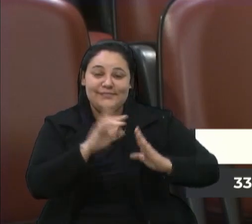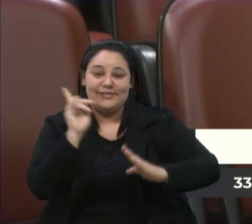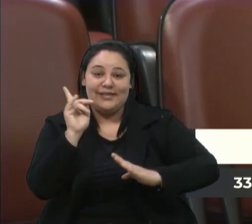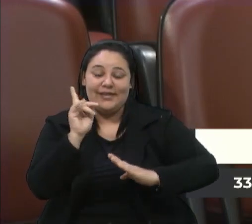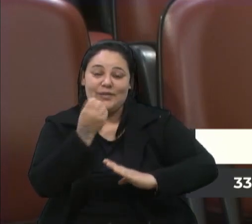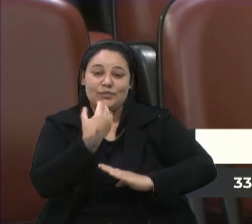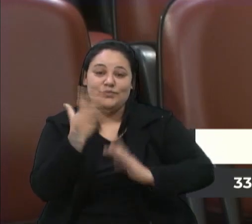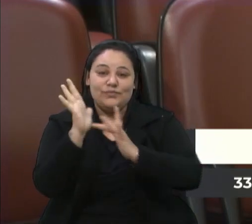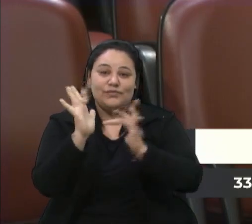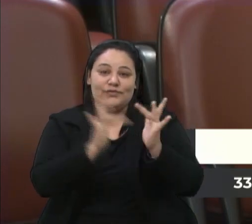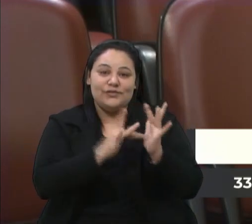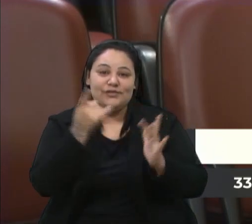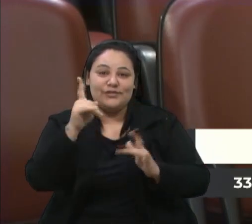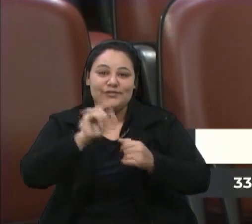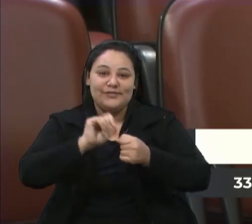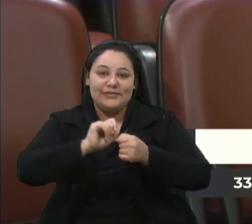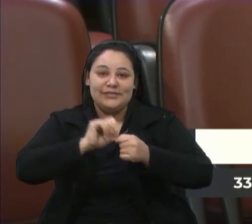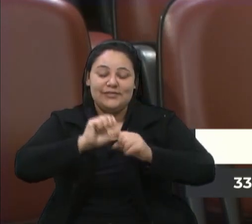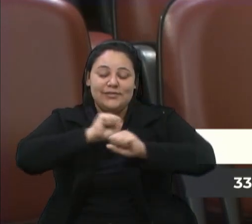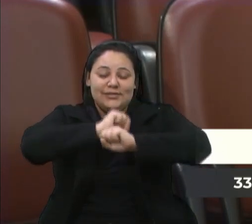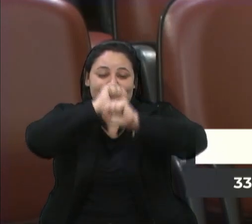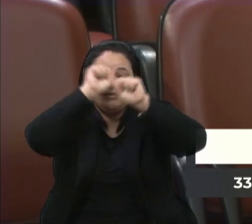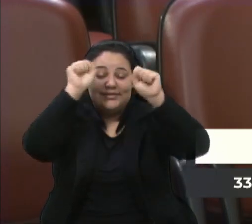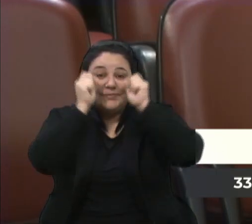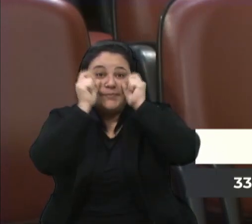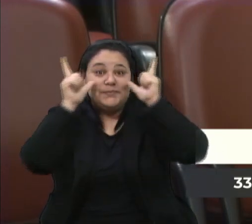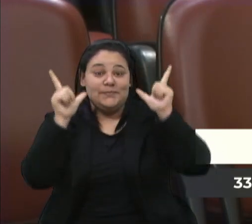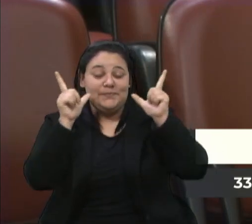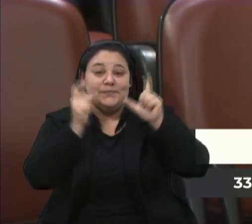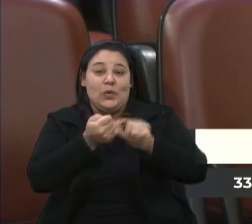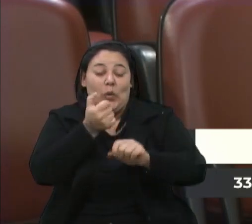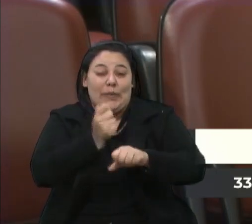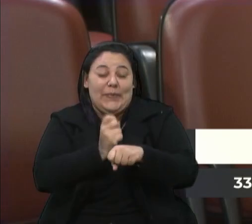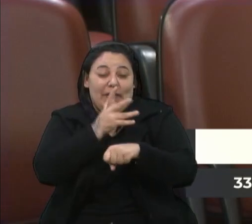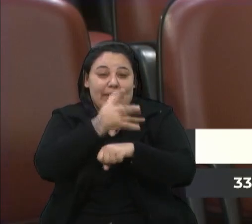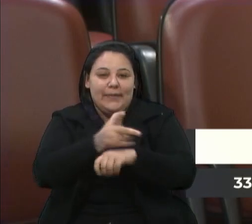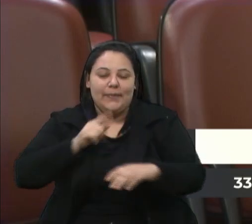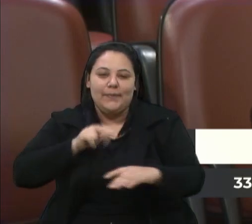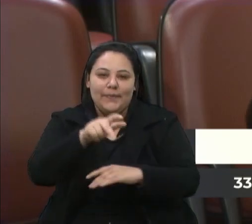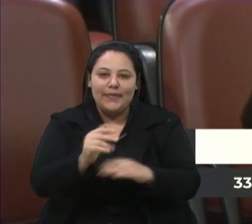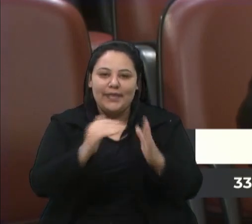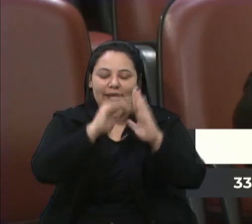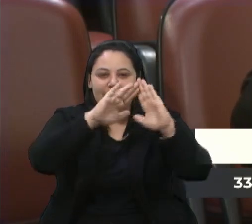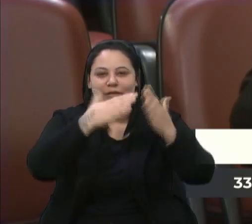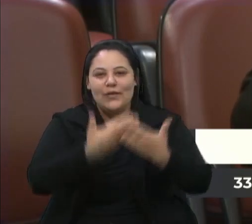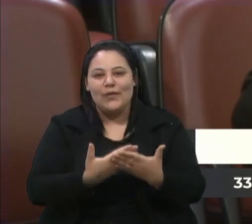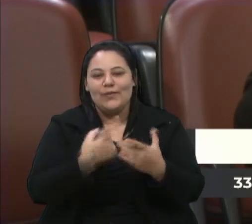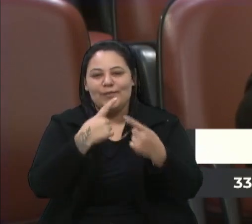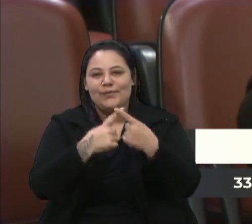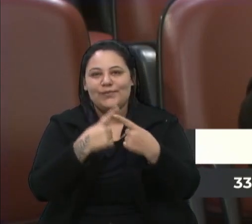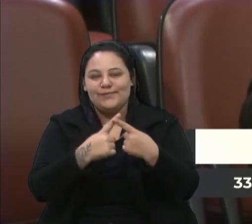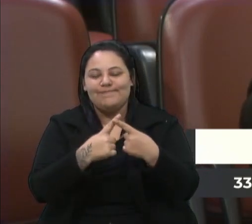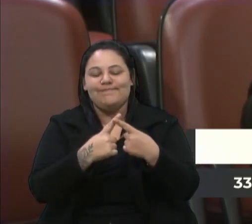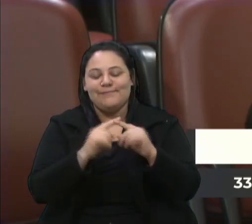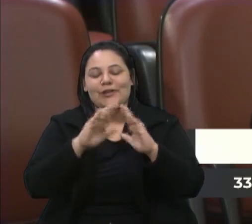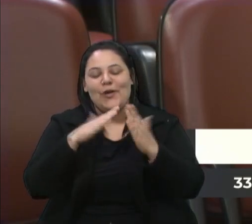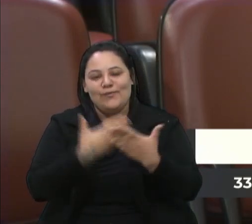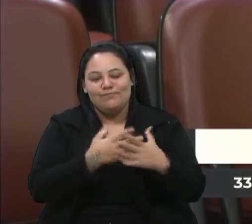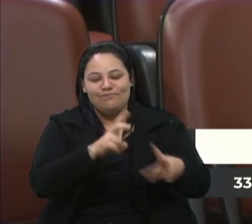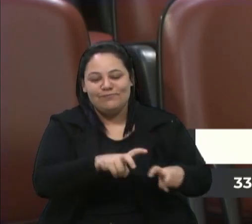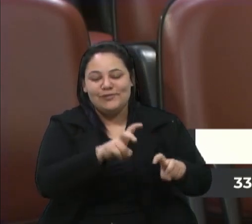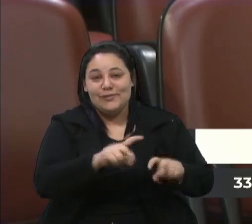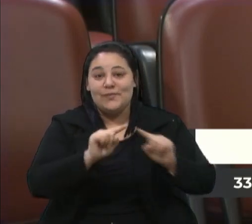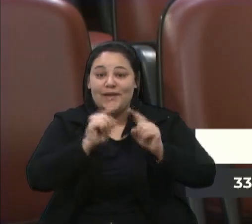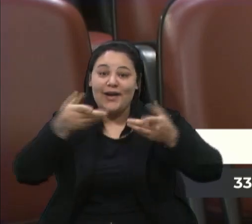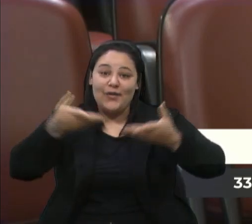fazia a pé, a gente levantava bem cedinho para fazer a pé até o colégio, porque nosso colégio era do interior. Mas agora tudo